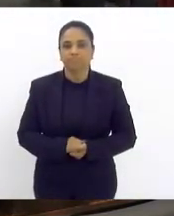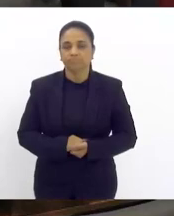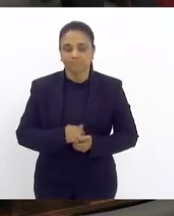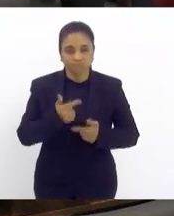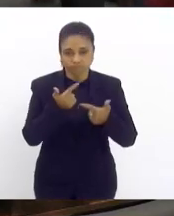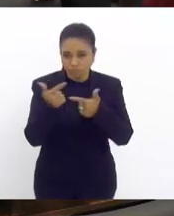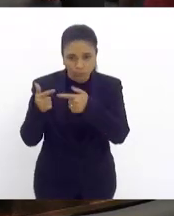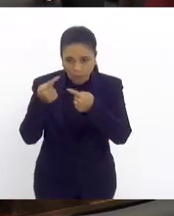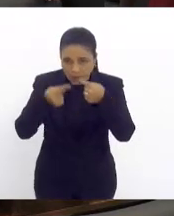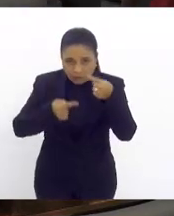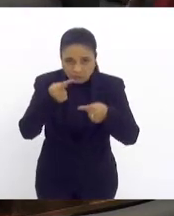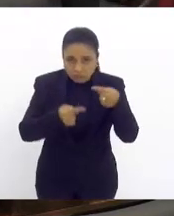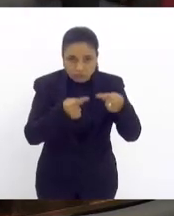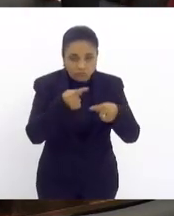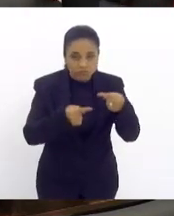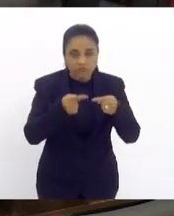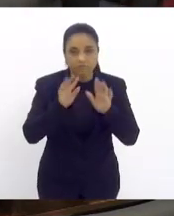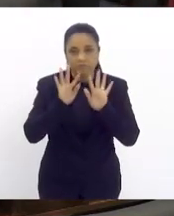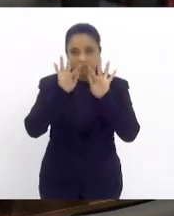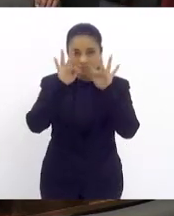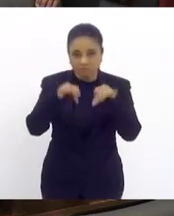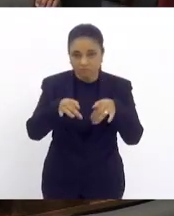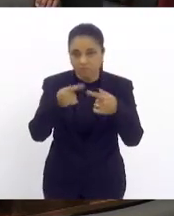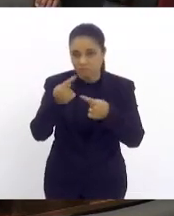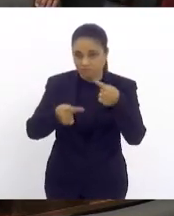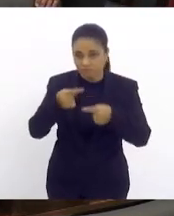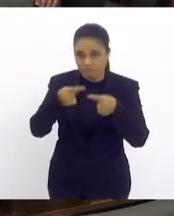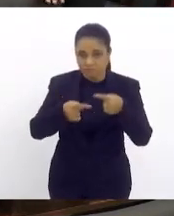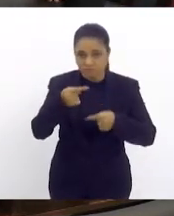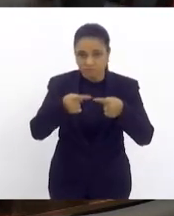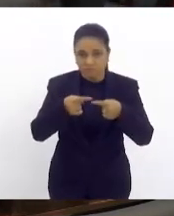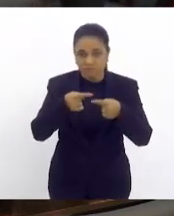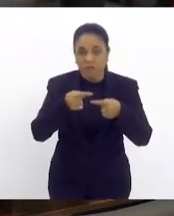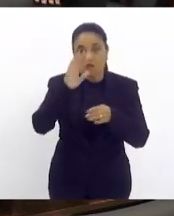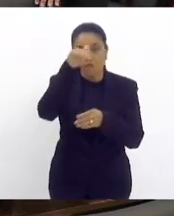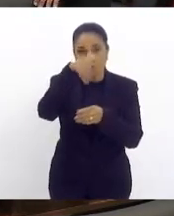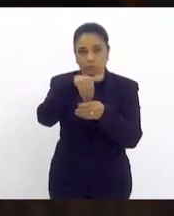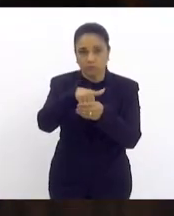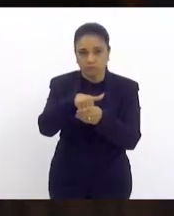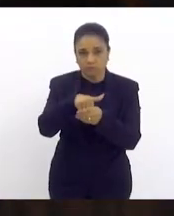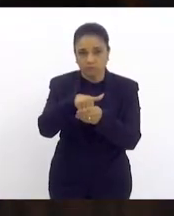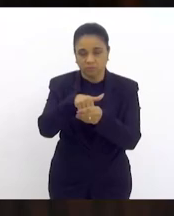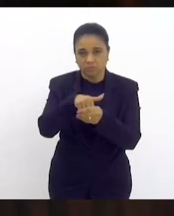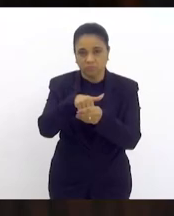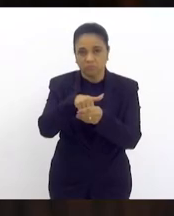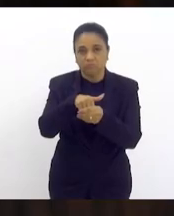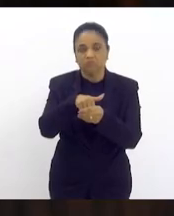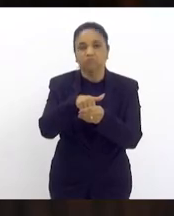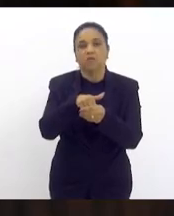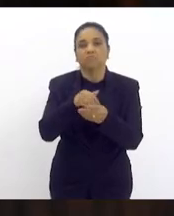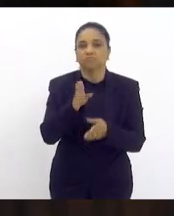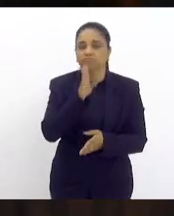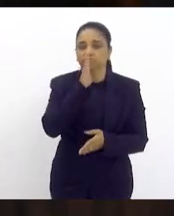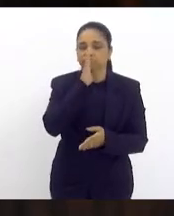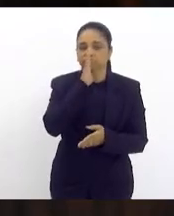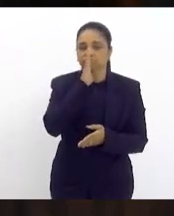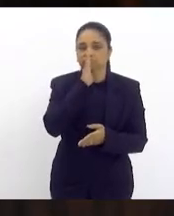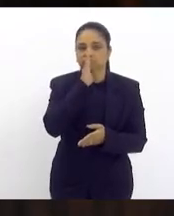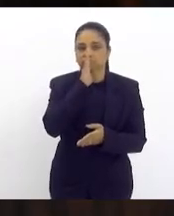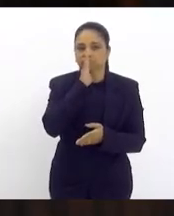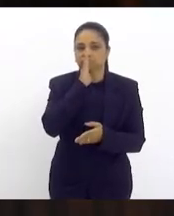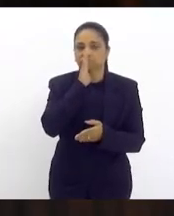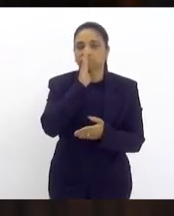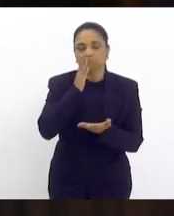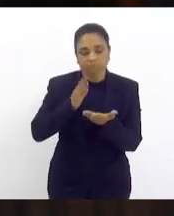discutir encerrado discussão em votação senhores Como estão